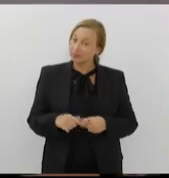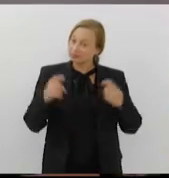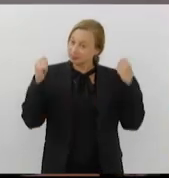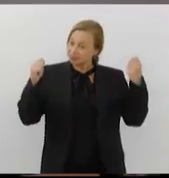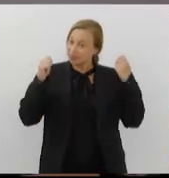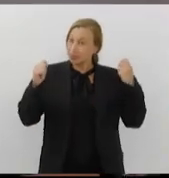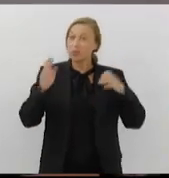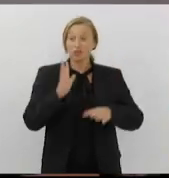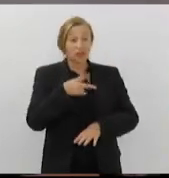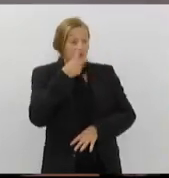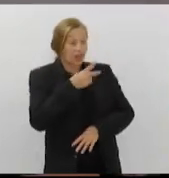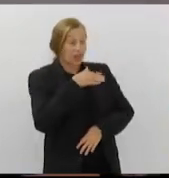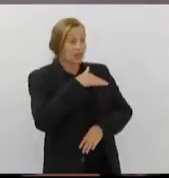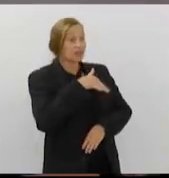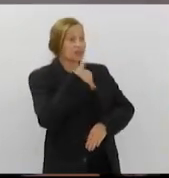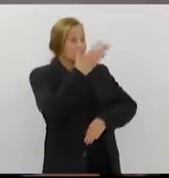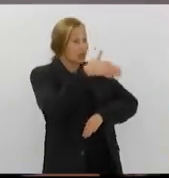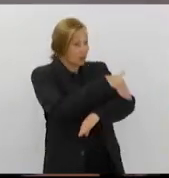lá fora,